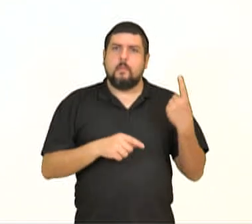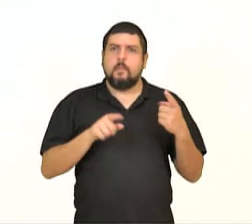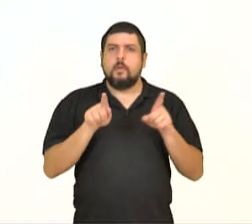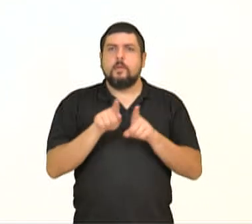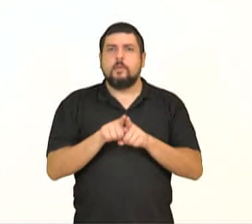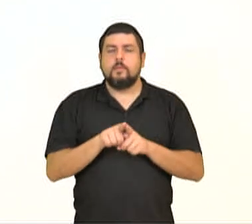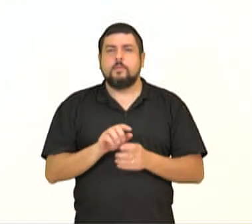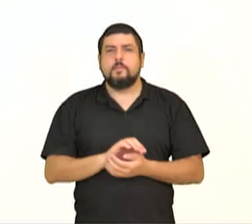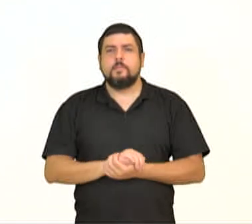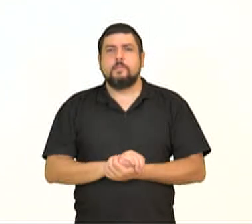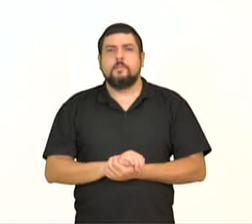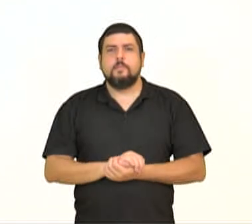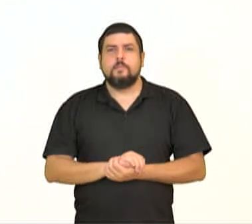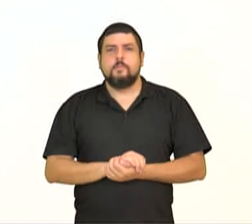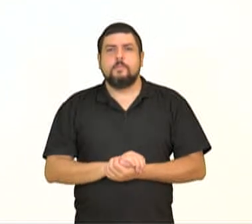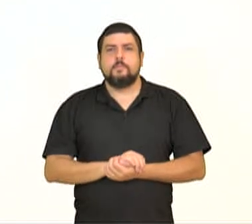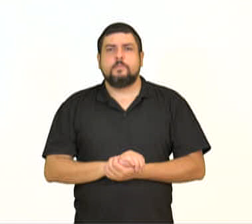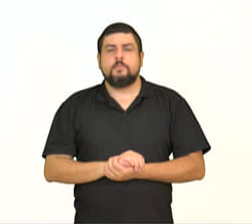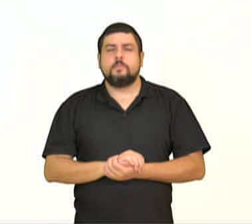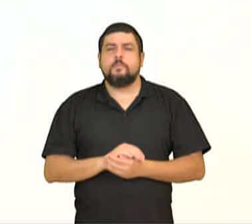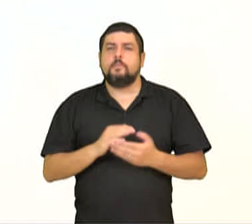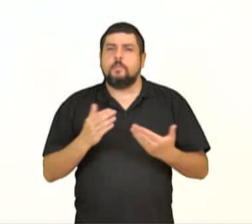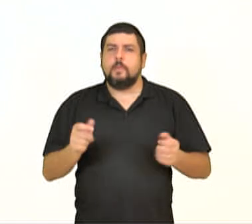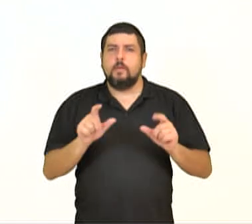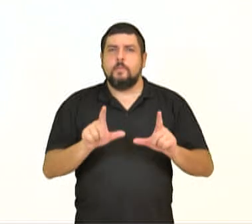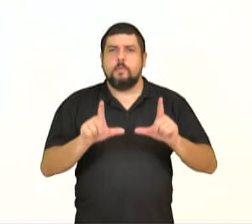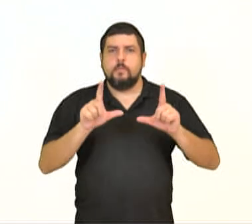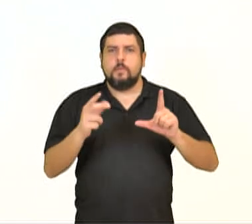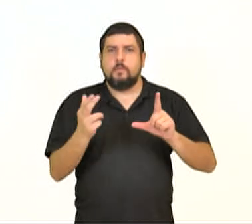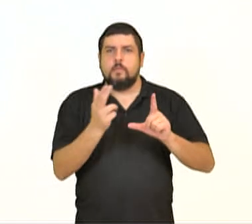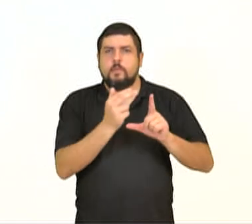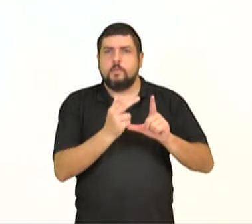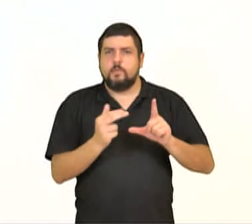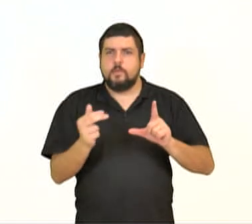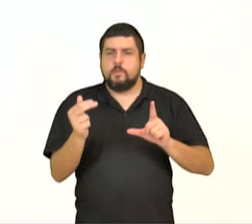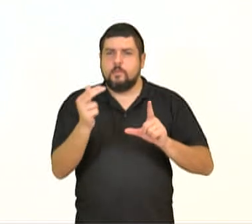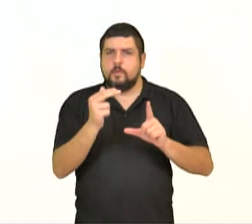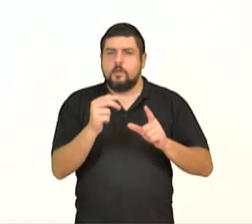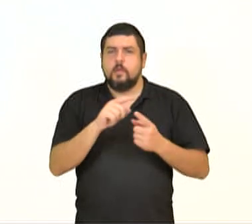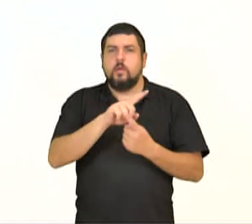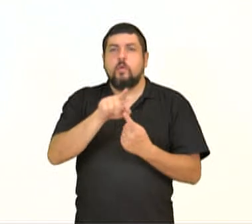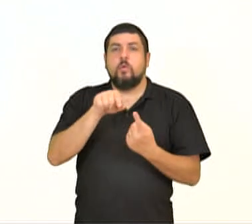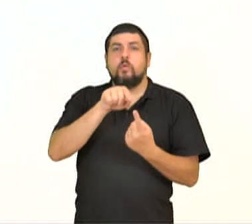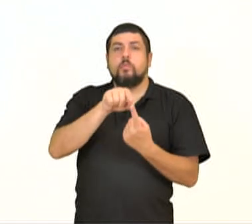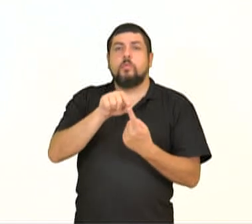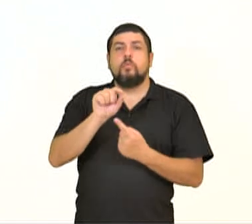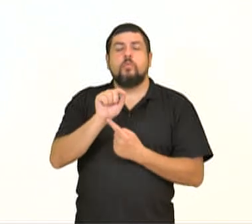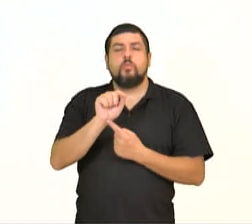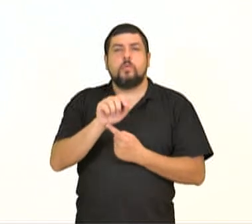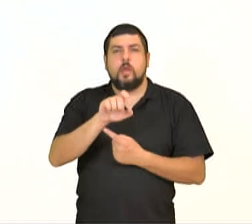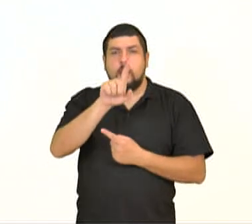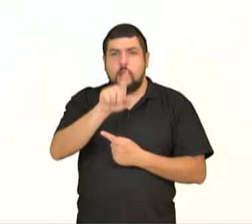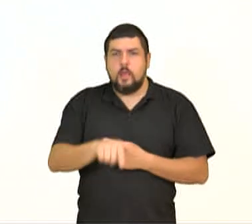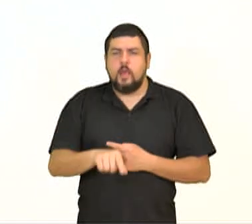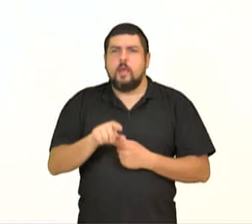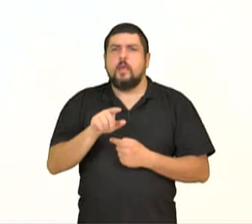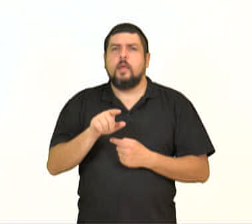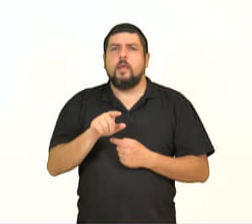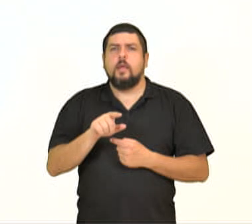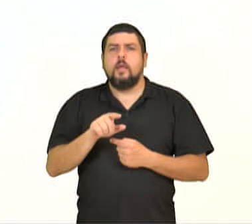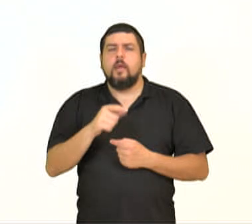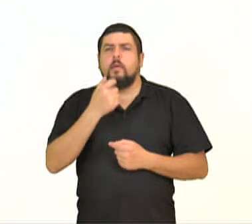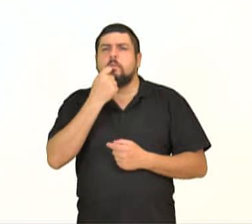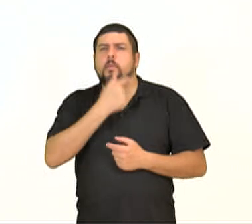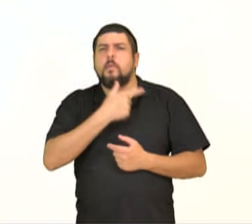a charge, que é um estilo de ilustração, tem como objetivo satirizar alguém, alguma situação